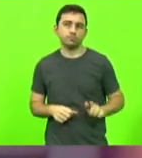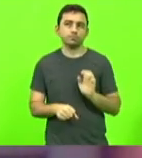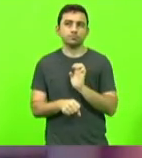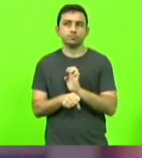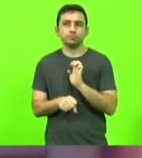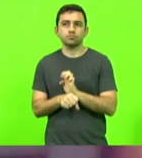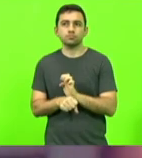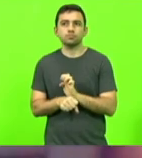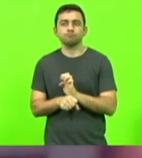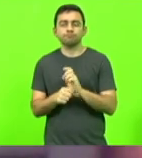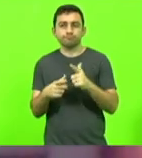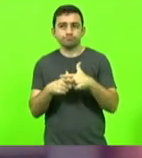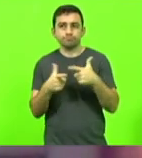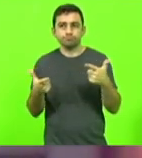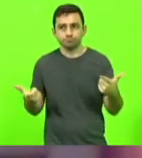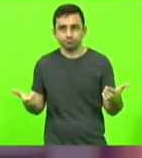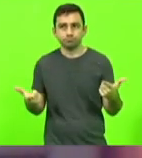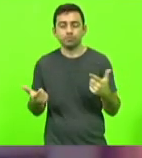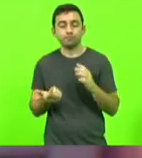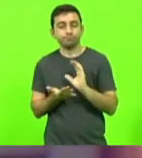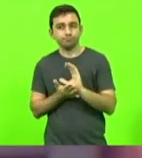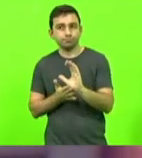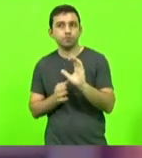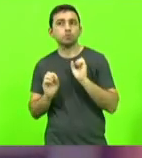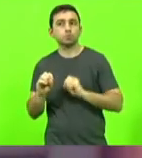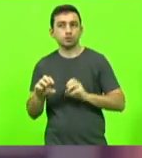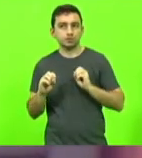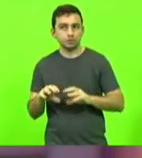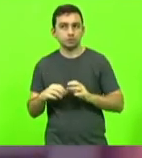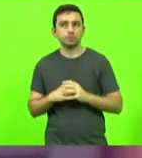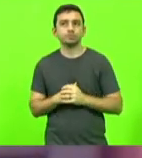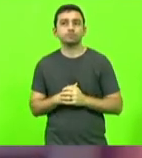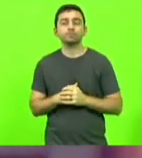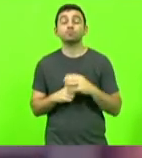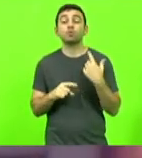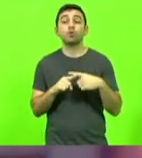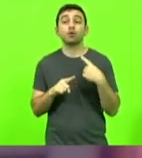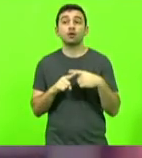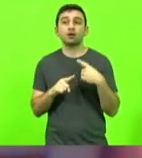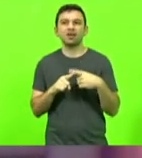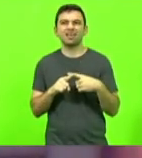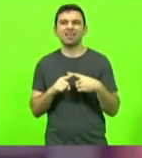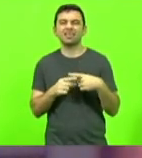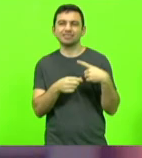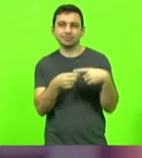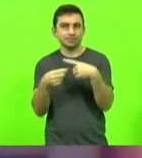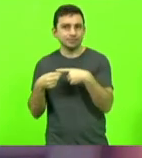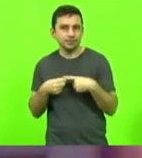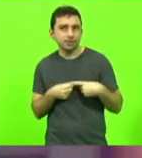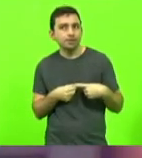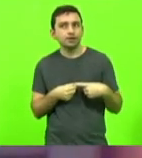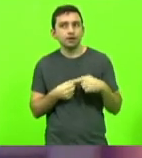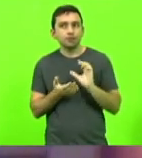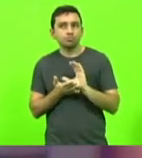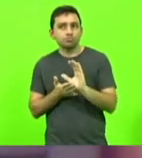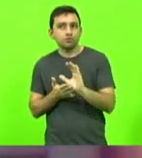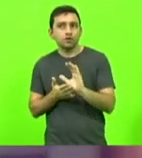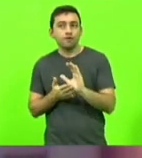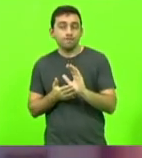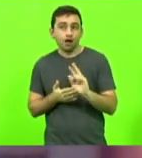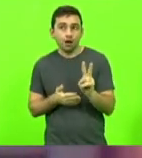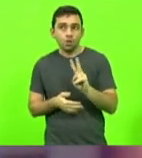de ampliar os investimentos em educação, já que os municípios investem o valor aluno